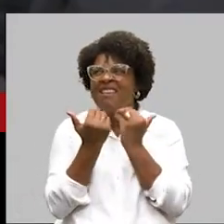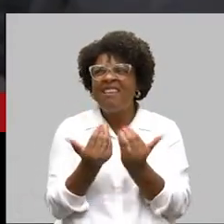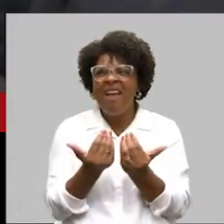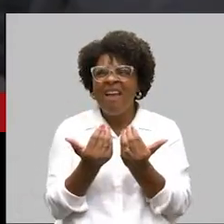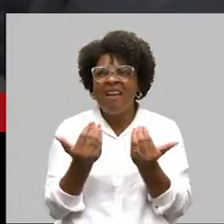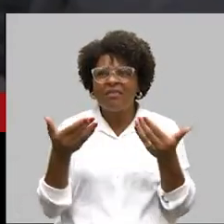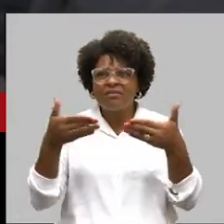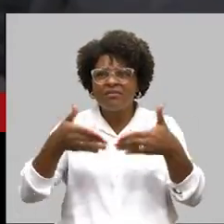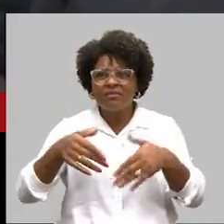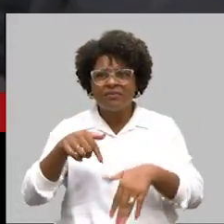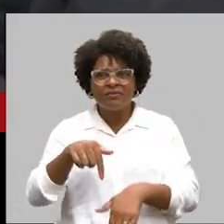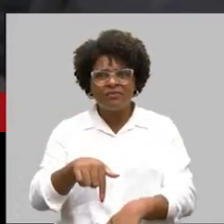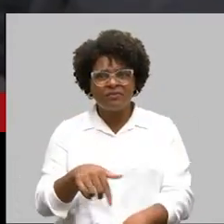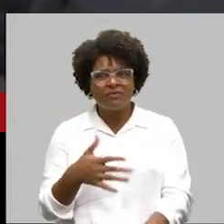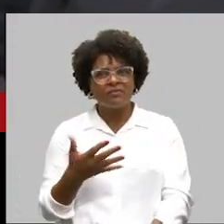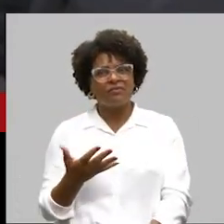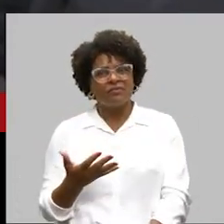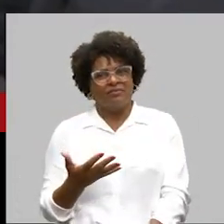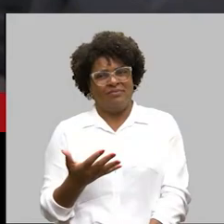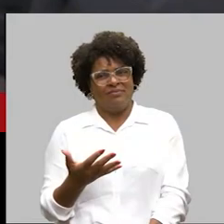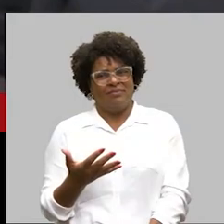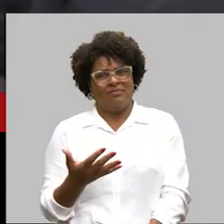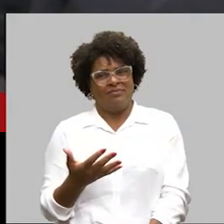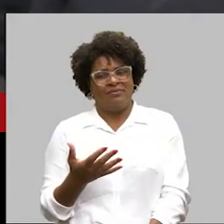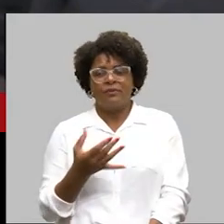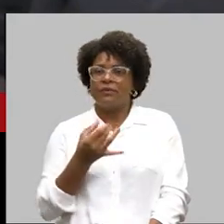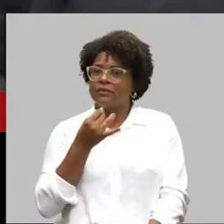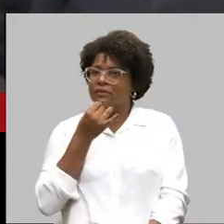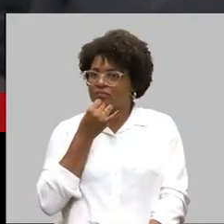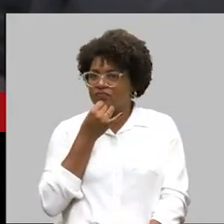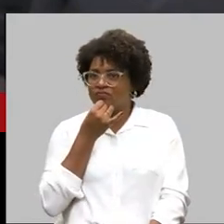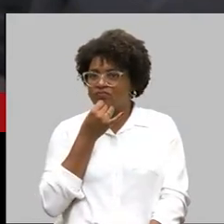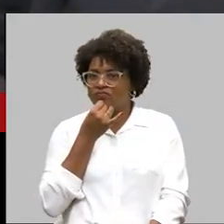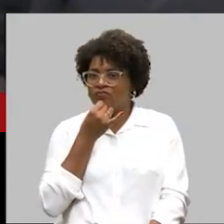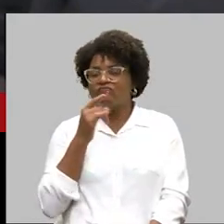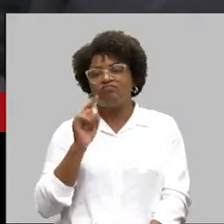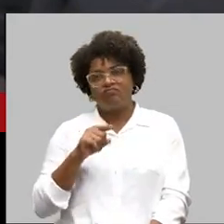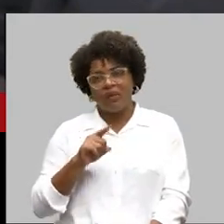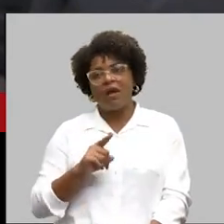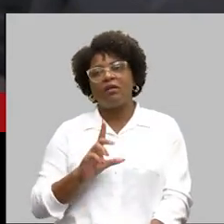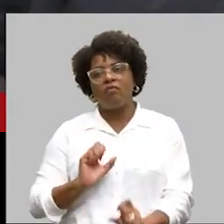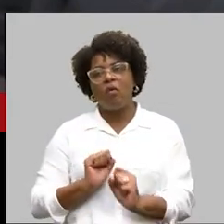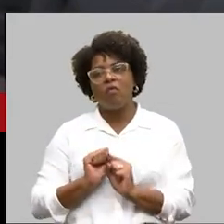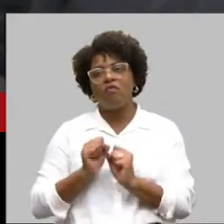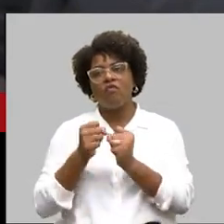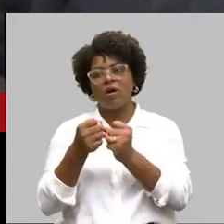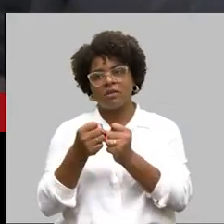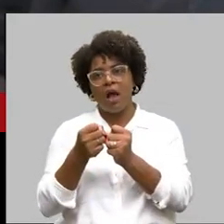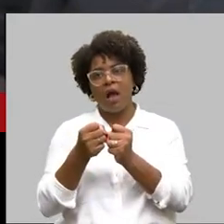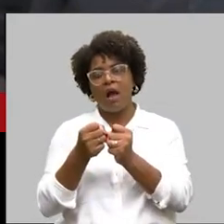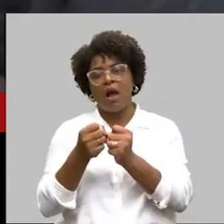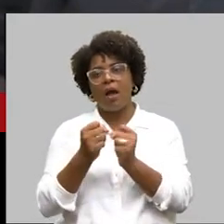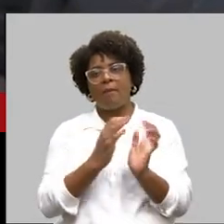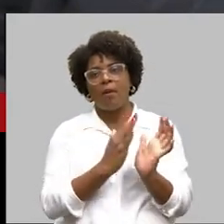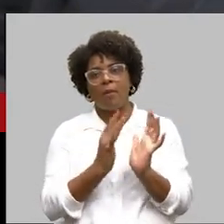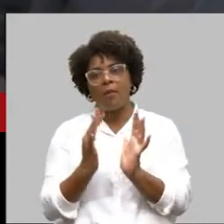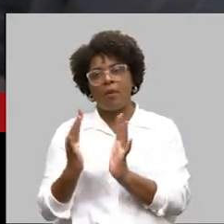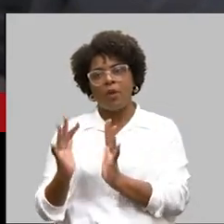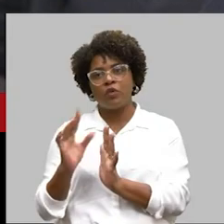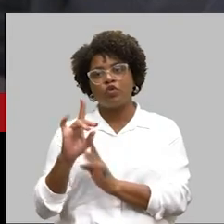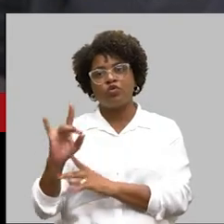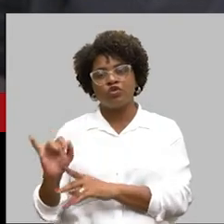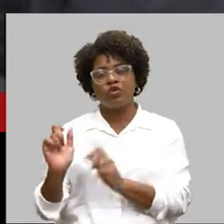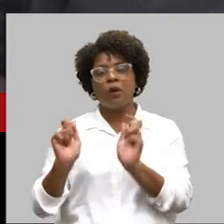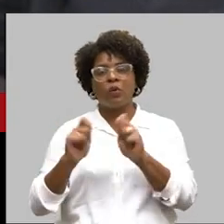doeu o coração né Eh mas nós vamos nos esforçar para que ao longo do dia a gente consiga algum representante